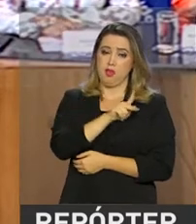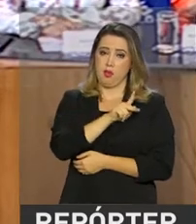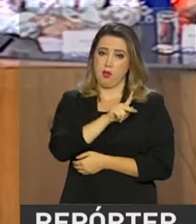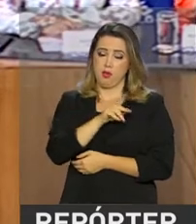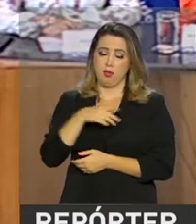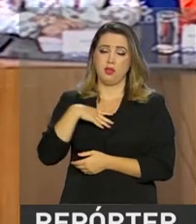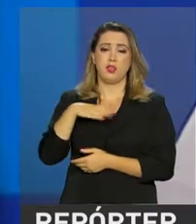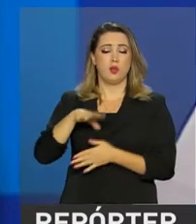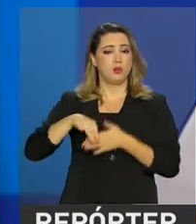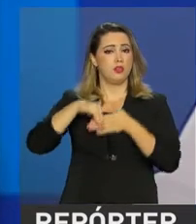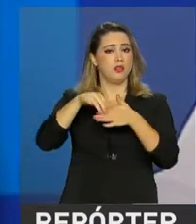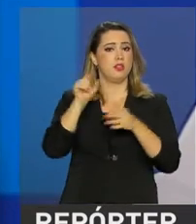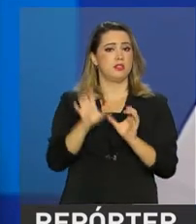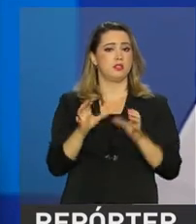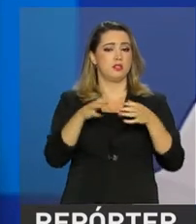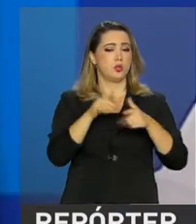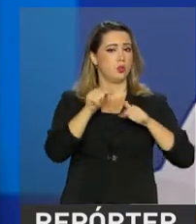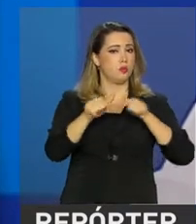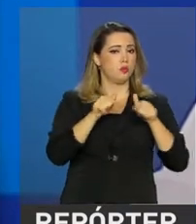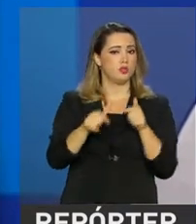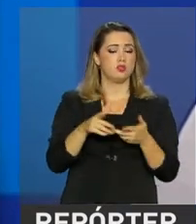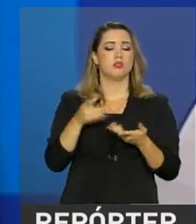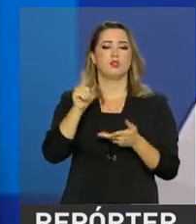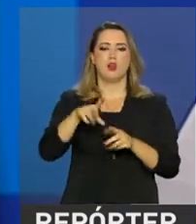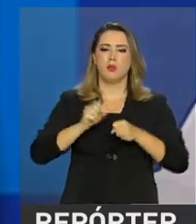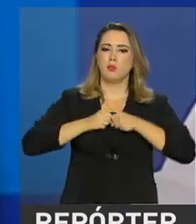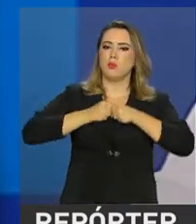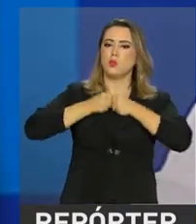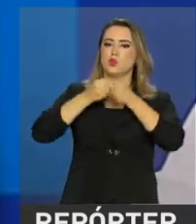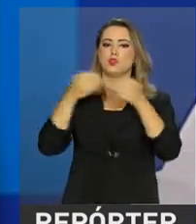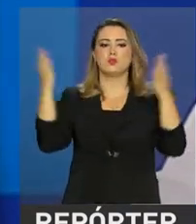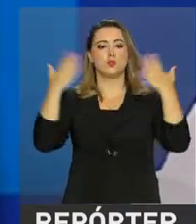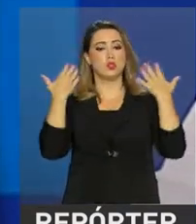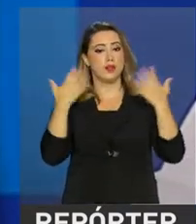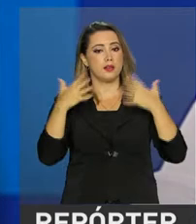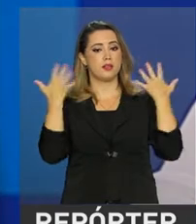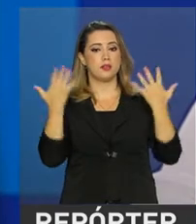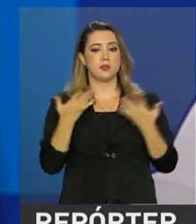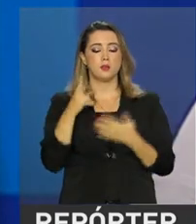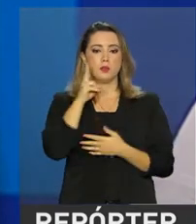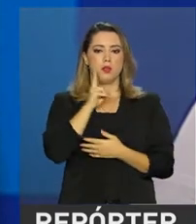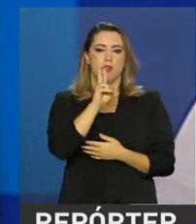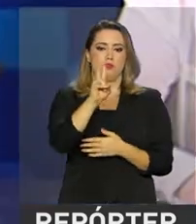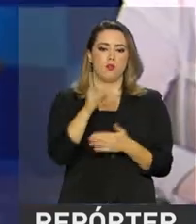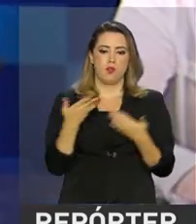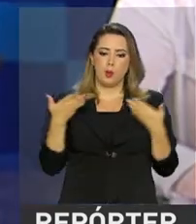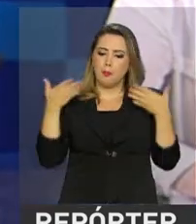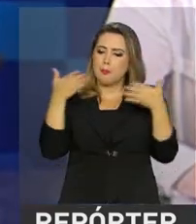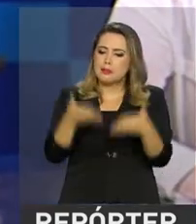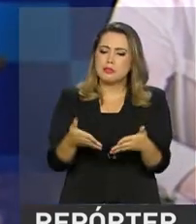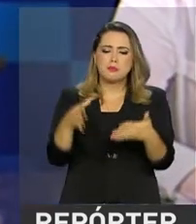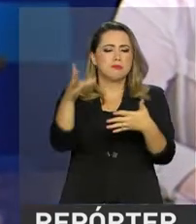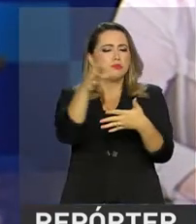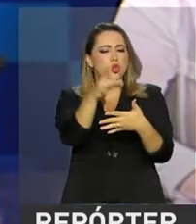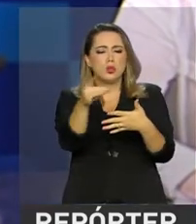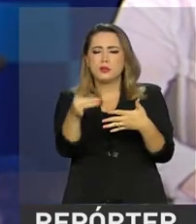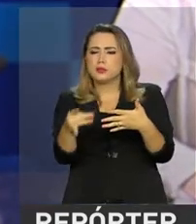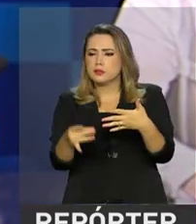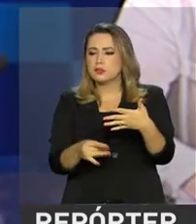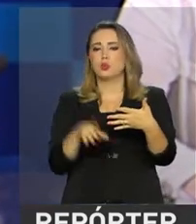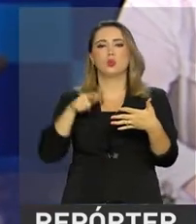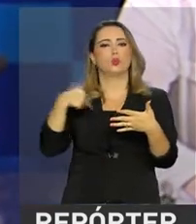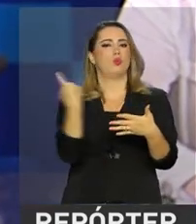de trabalho, para nós também foi motivo de muita alegria vê-lo participar de todas as etapas do